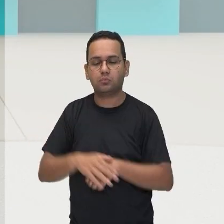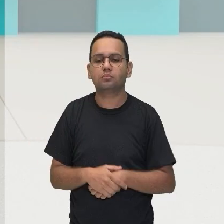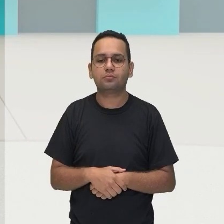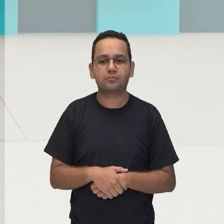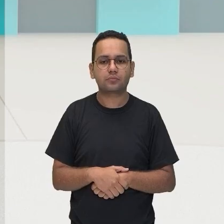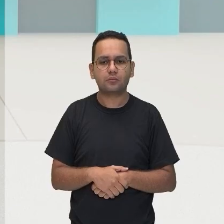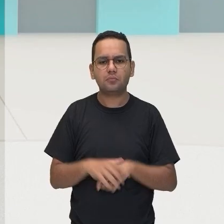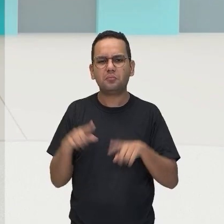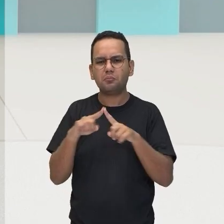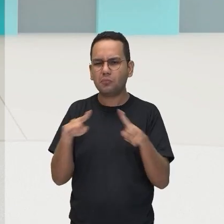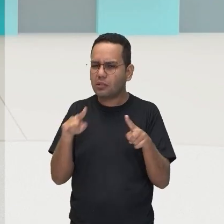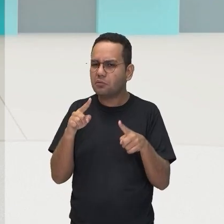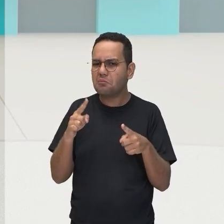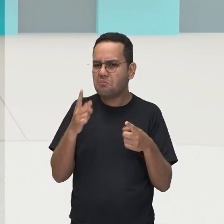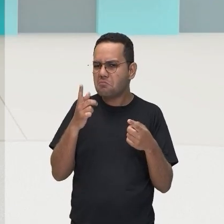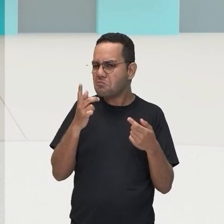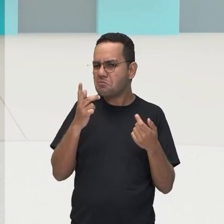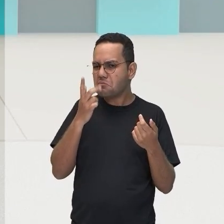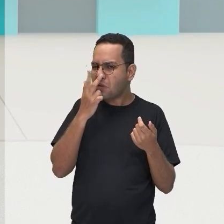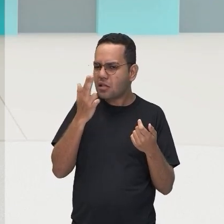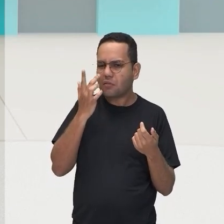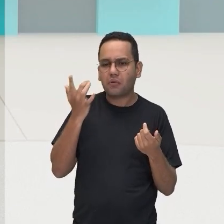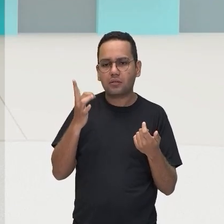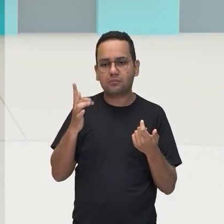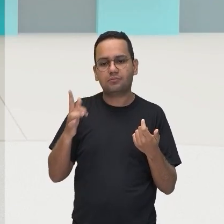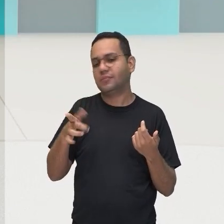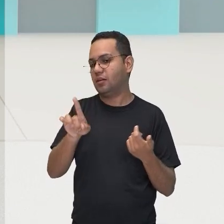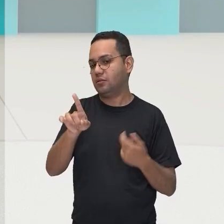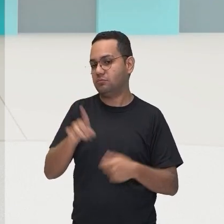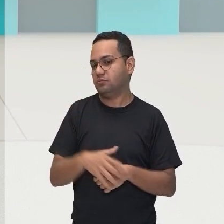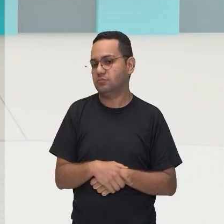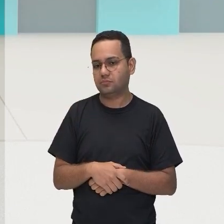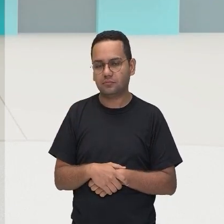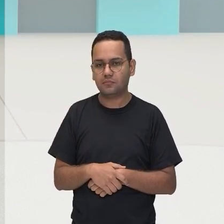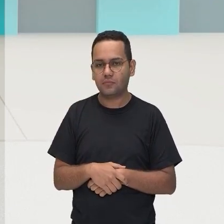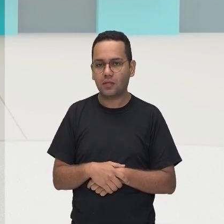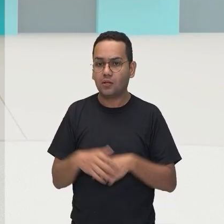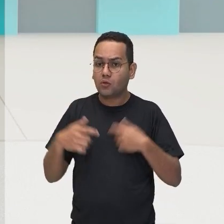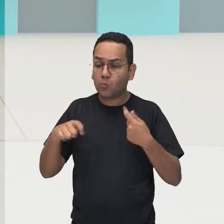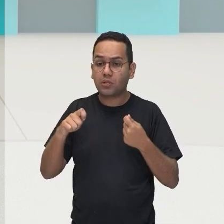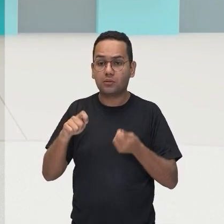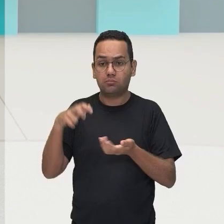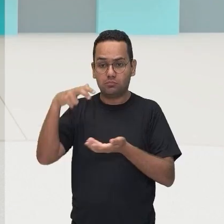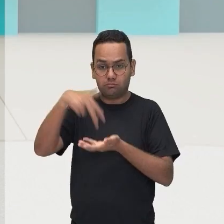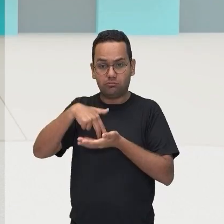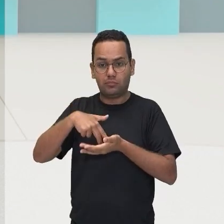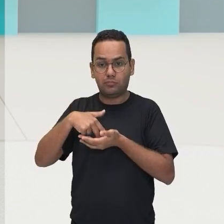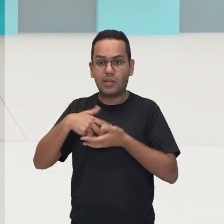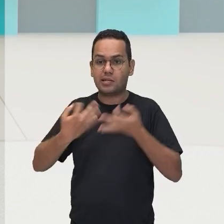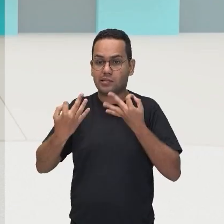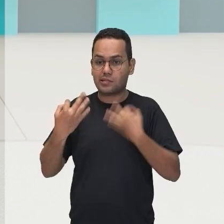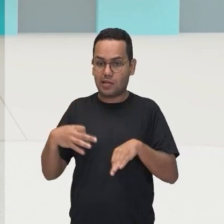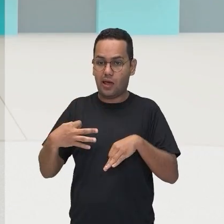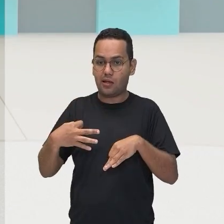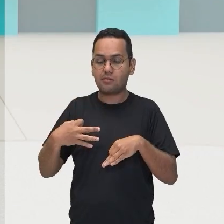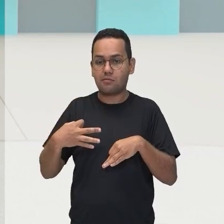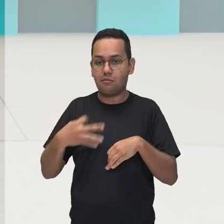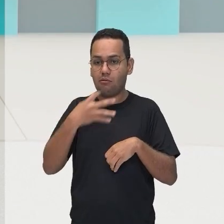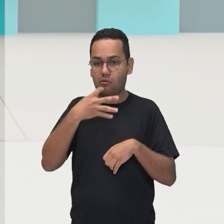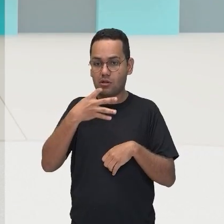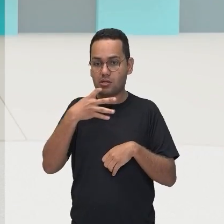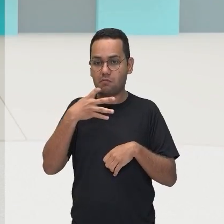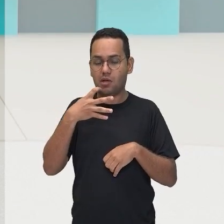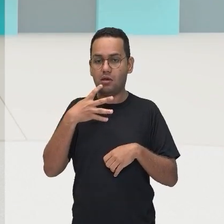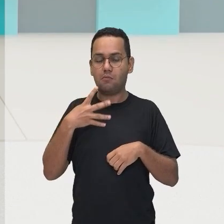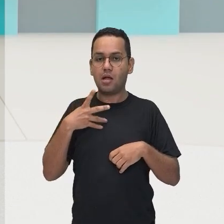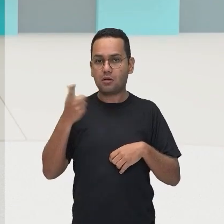parecer fácil, não é, porque você precisa ter uma consciência corporal muito boa e um equilíbrio muito bem trabalhado para poder